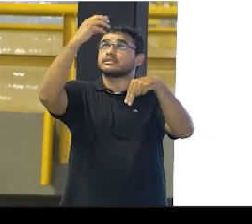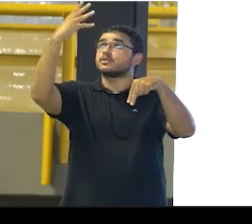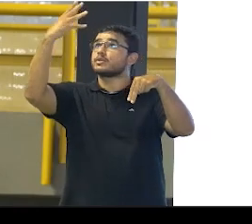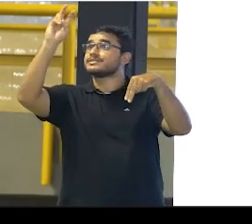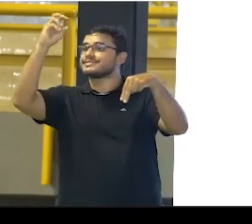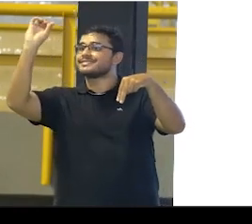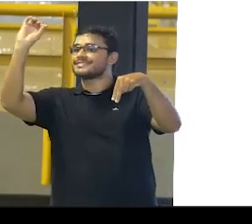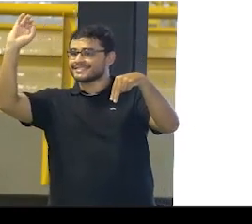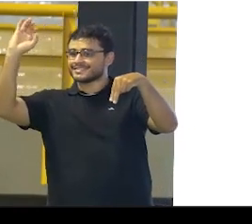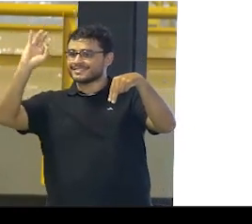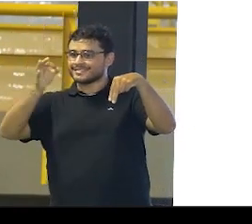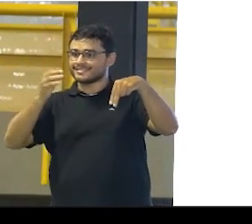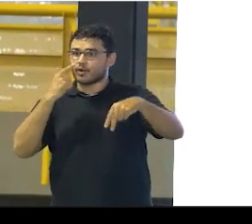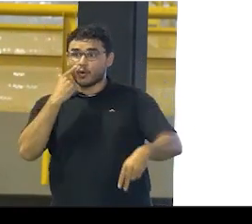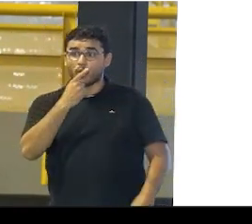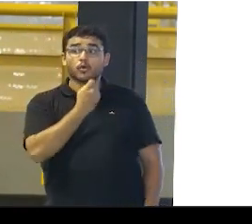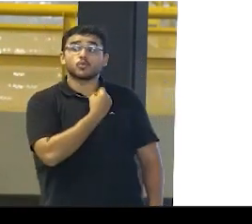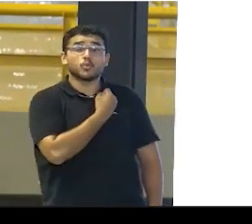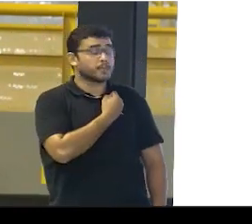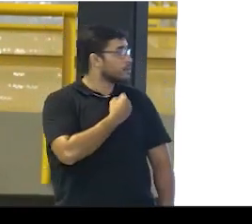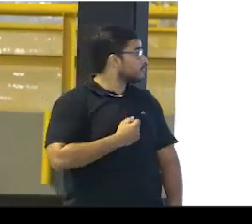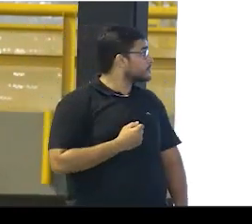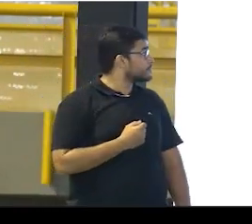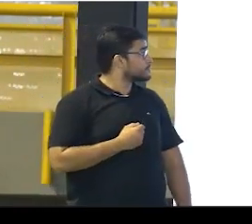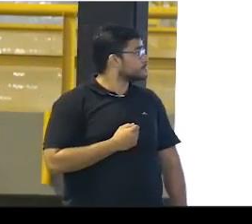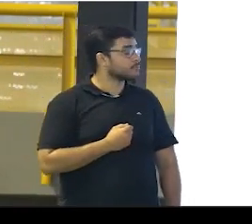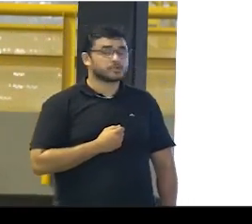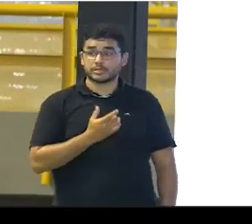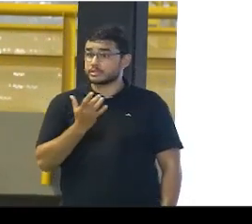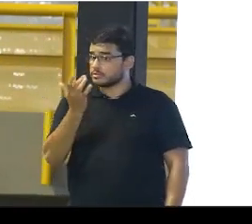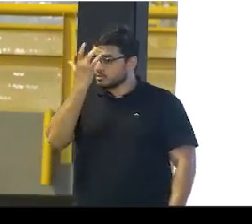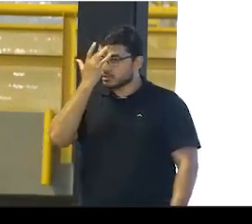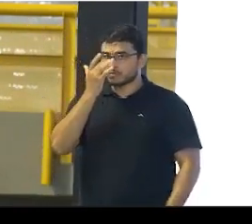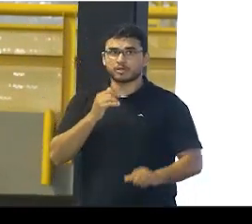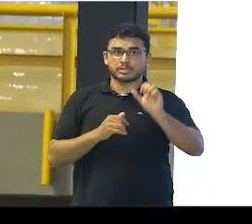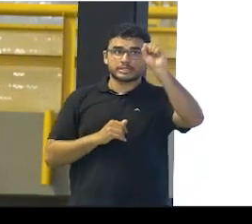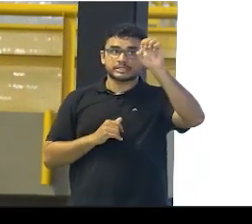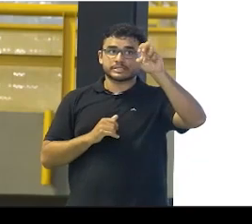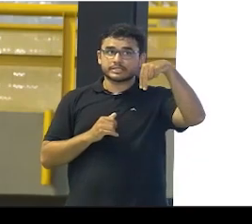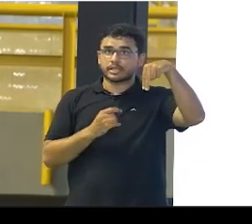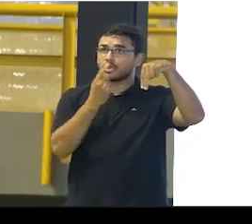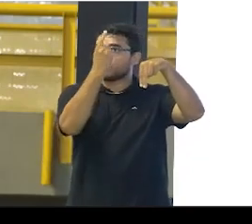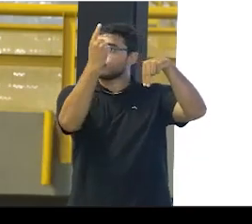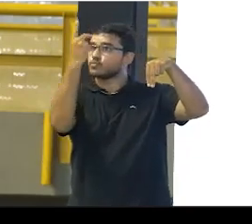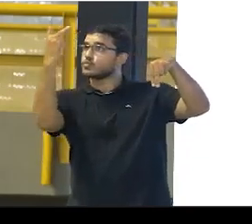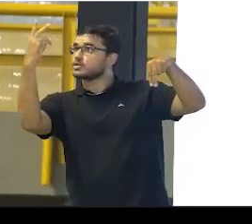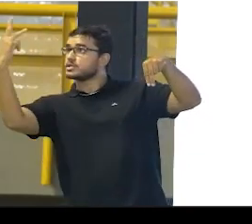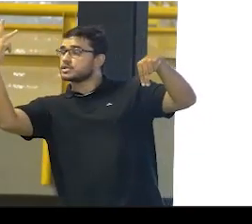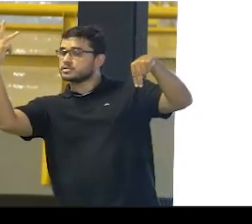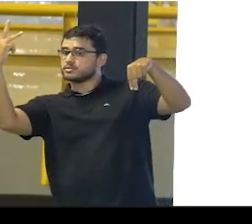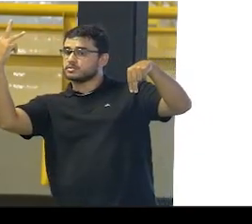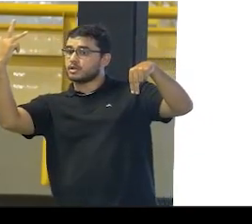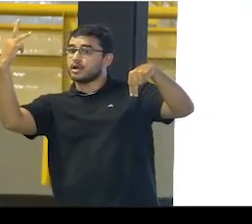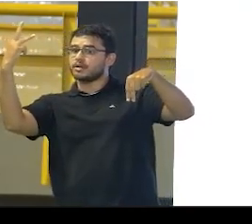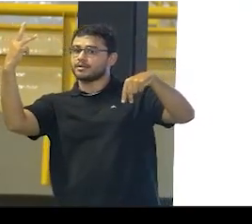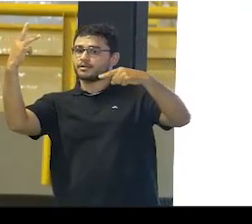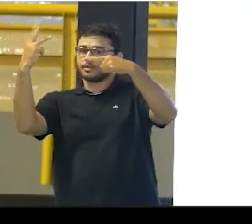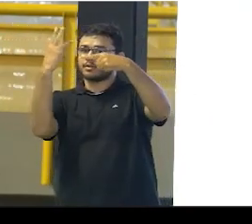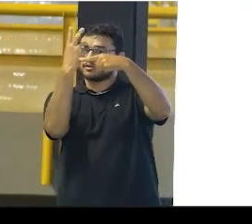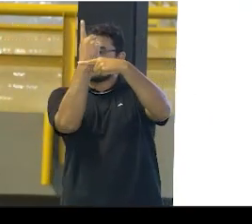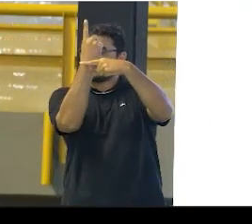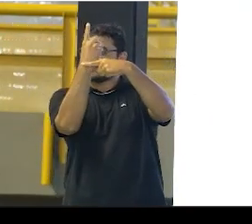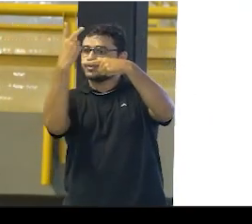base menor. Ele já está dizendo que a base maior mede 6 a mais